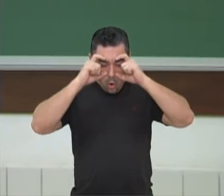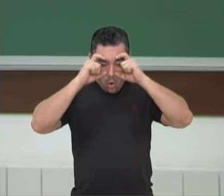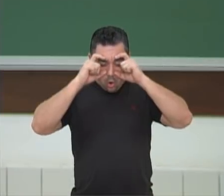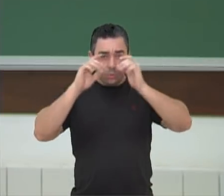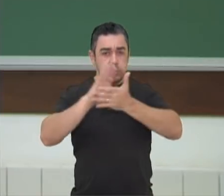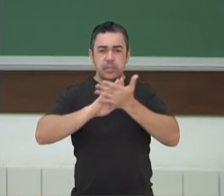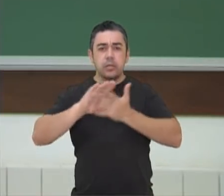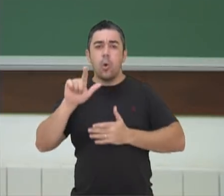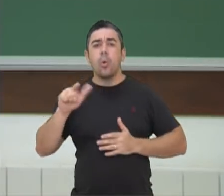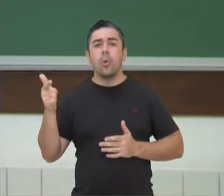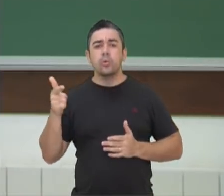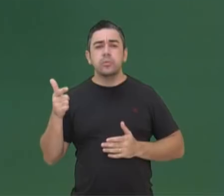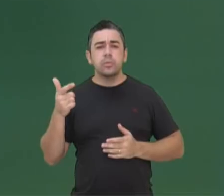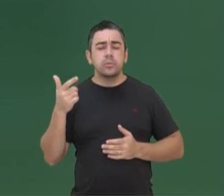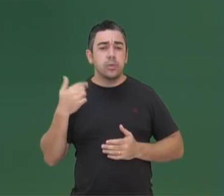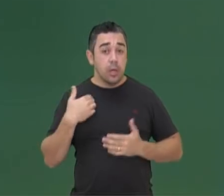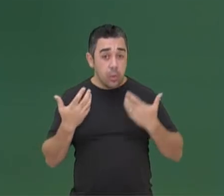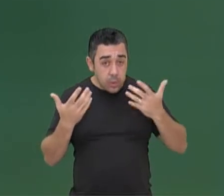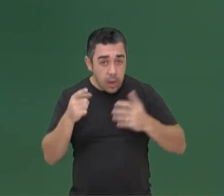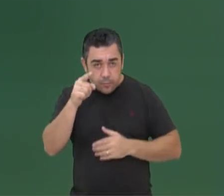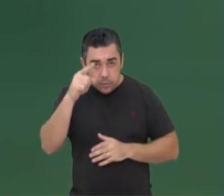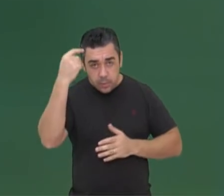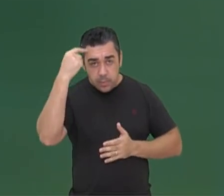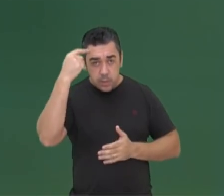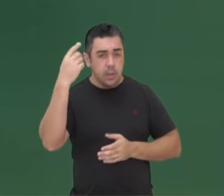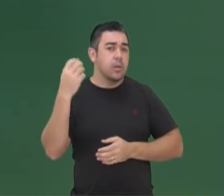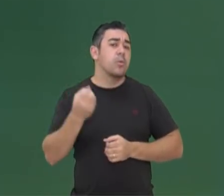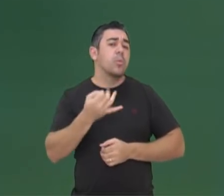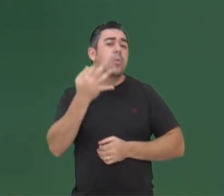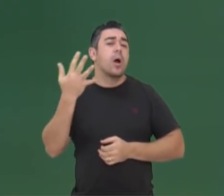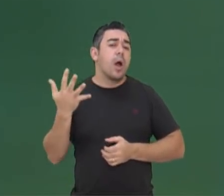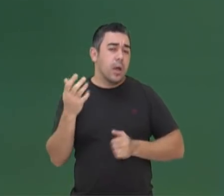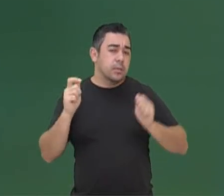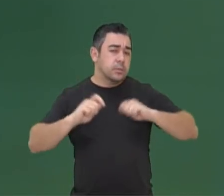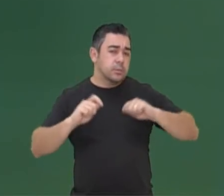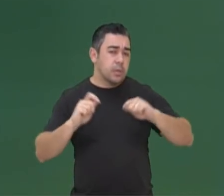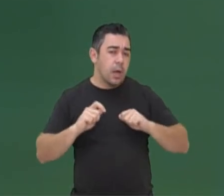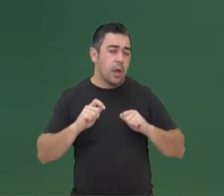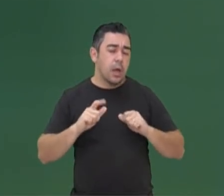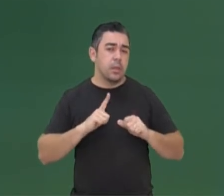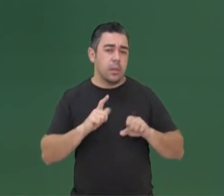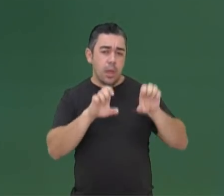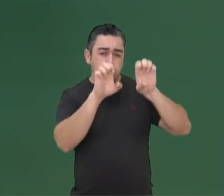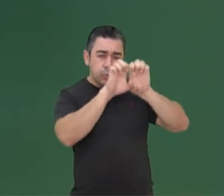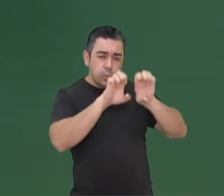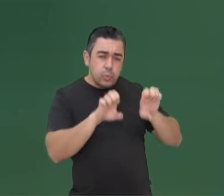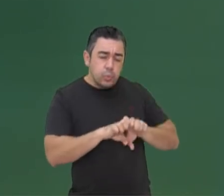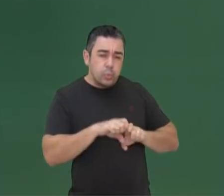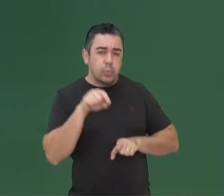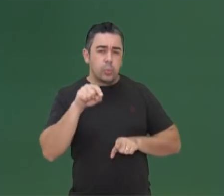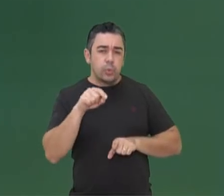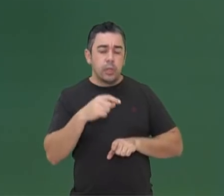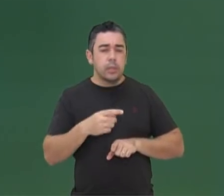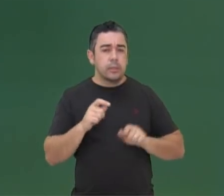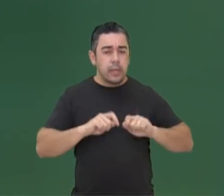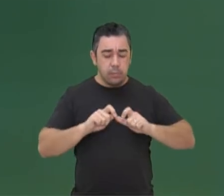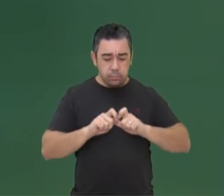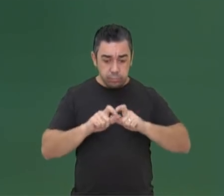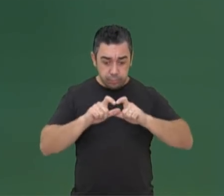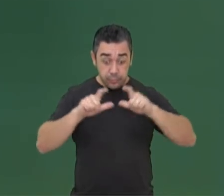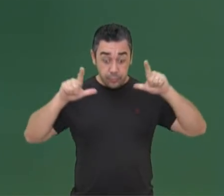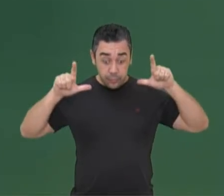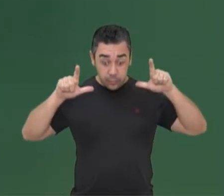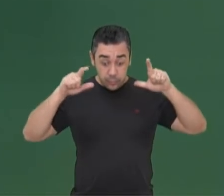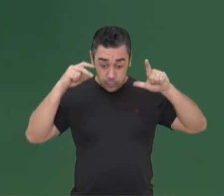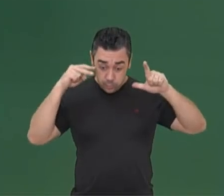outro instrumento. E agora eu quero que você pense quais partes ou estruturas desses seres que precisa de uma ampliação, que